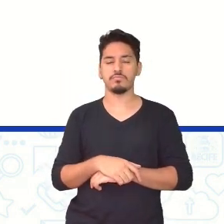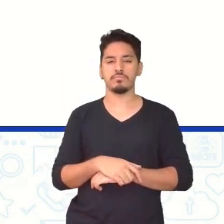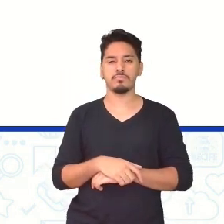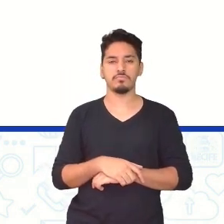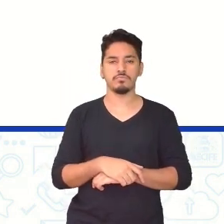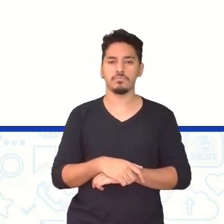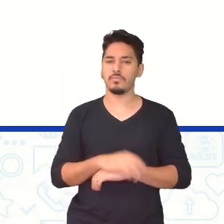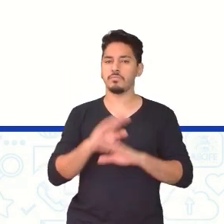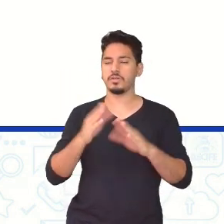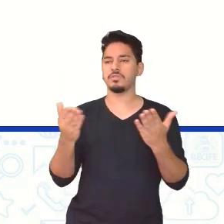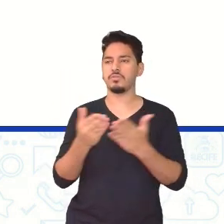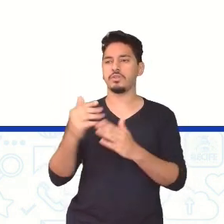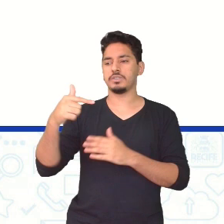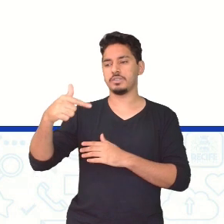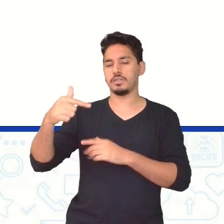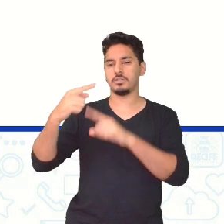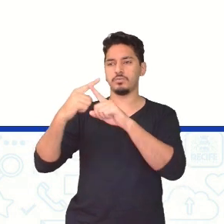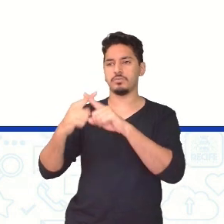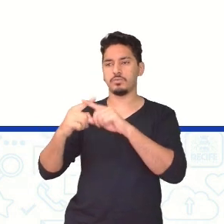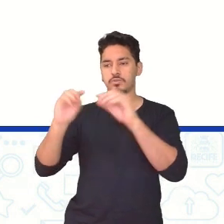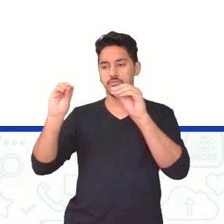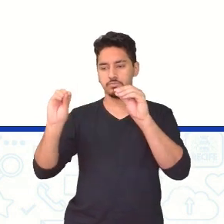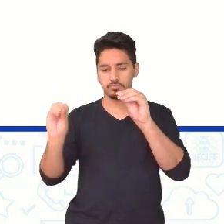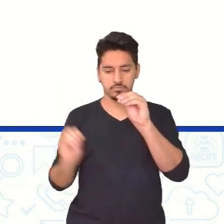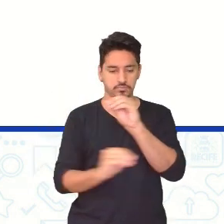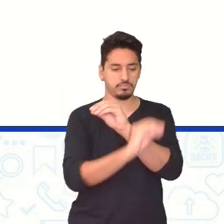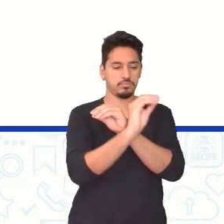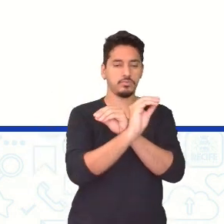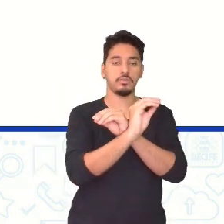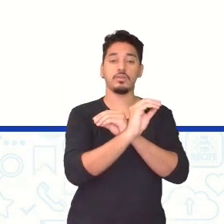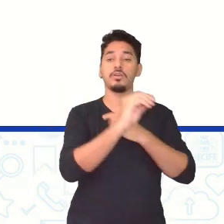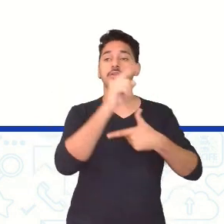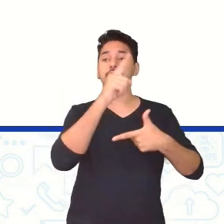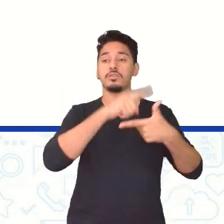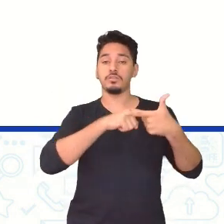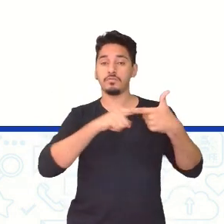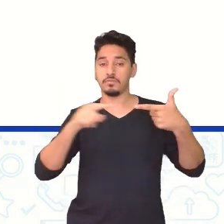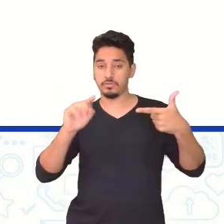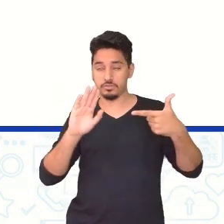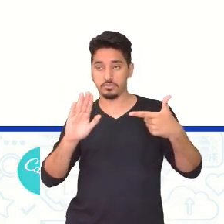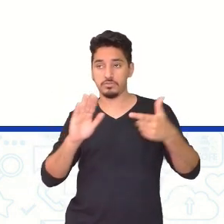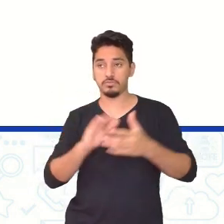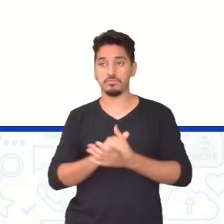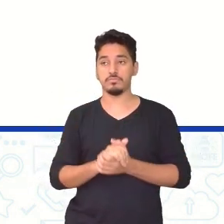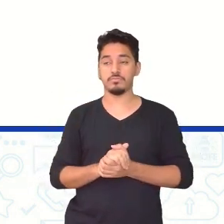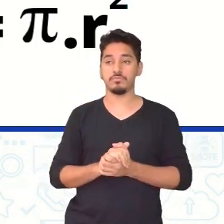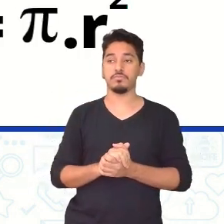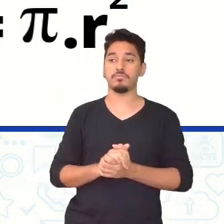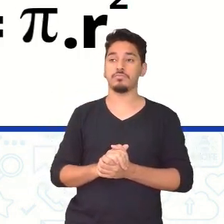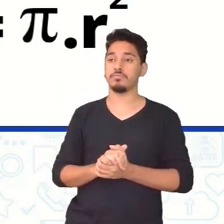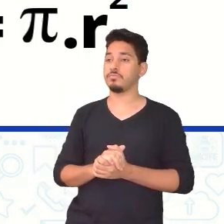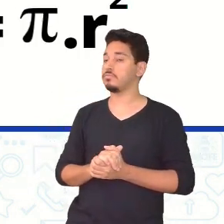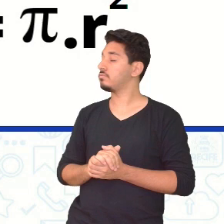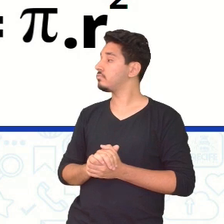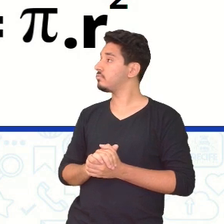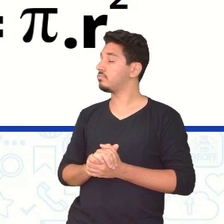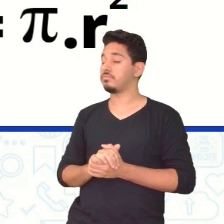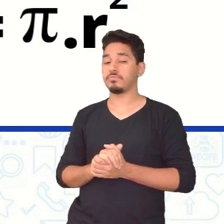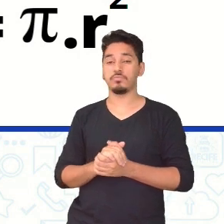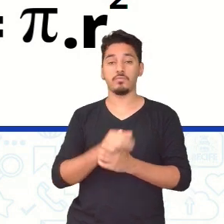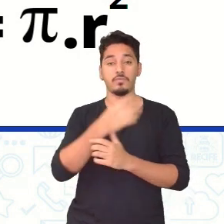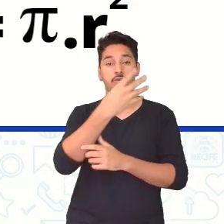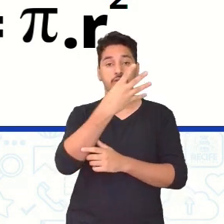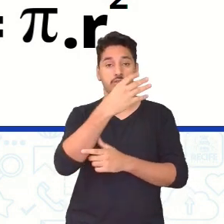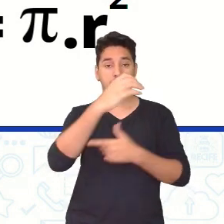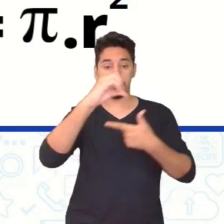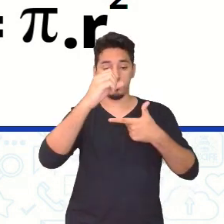7. Só que esse 7 está multiplicando, ele vem para o outro lado dividindo. Então fica 49 dividido por 7 igual a πr